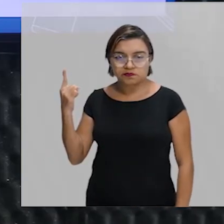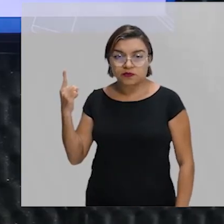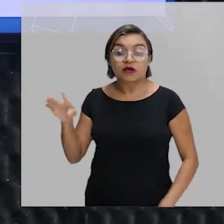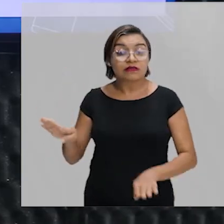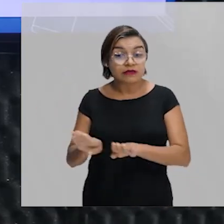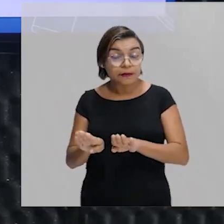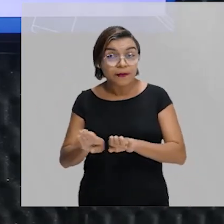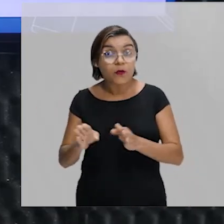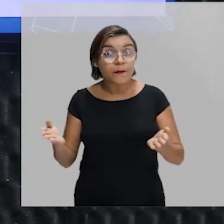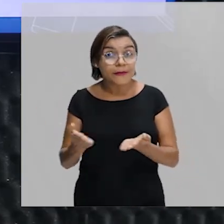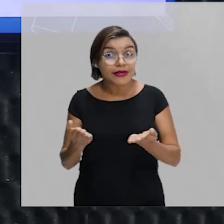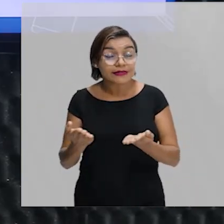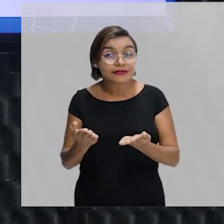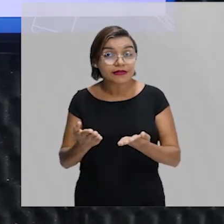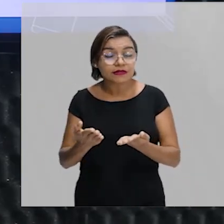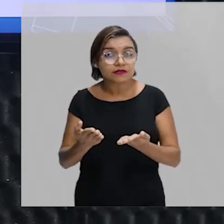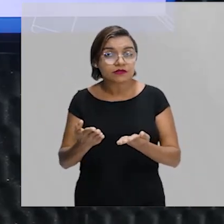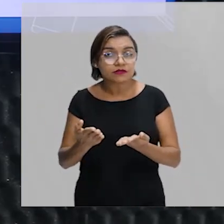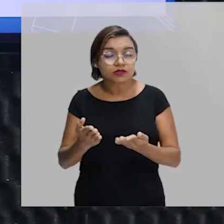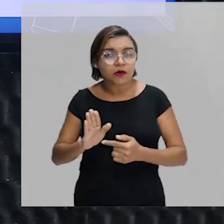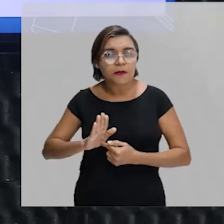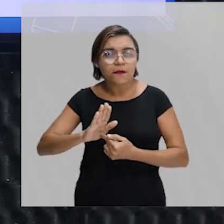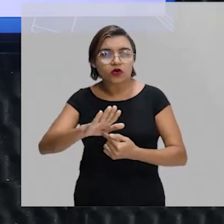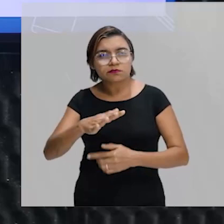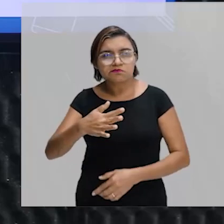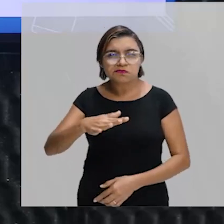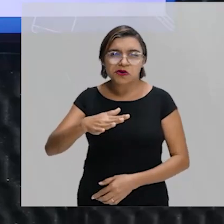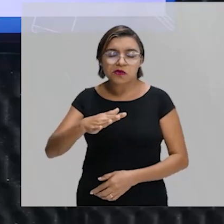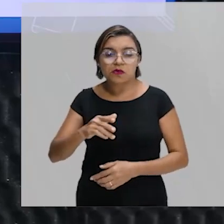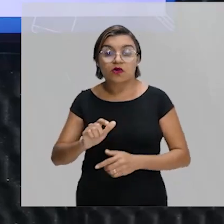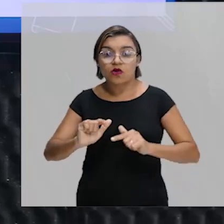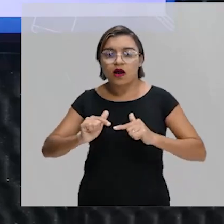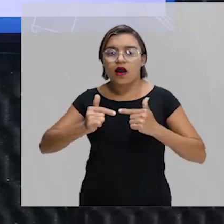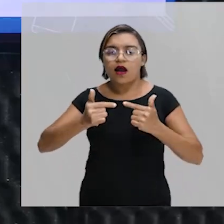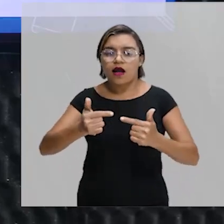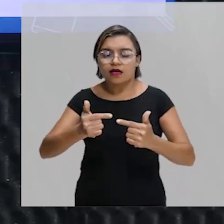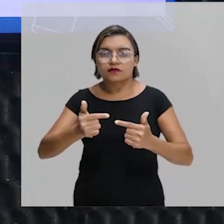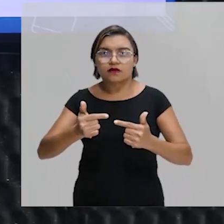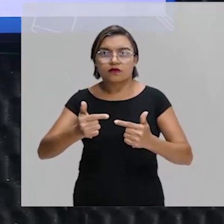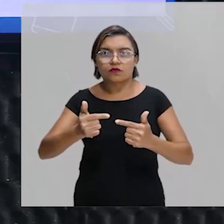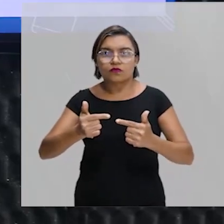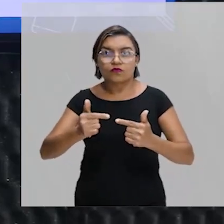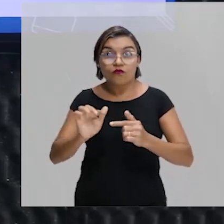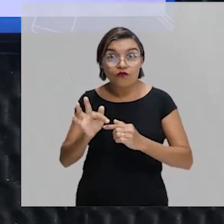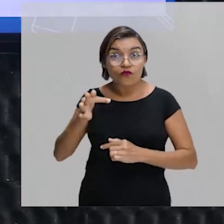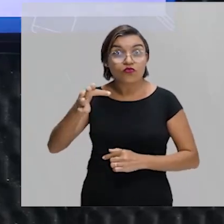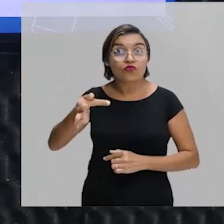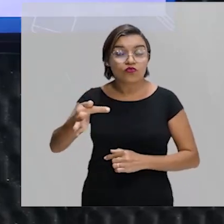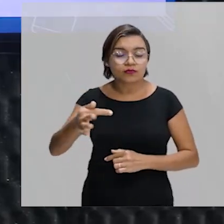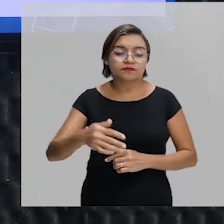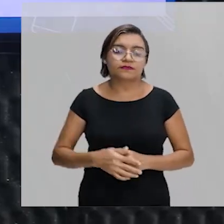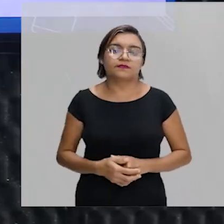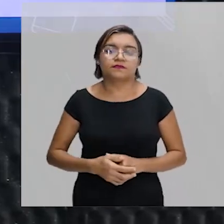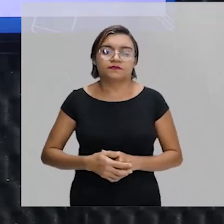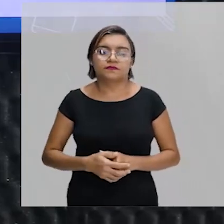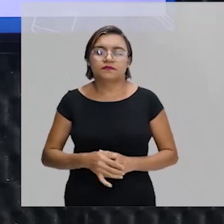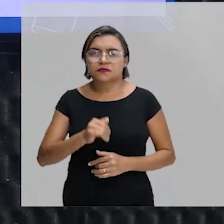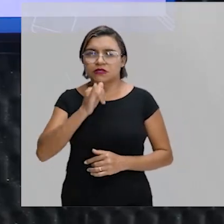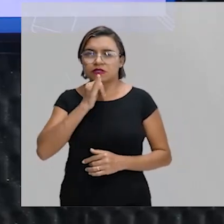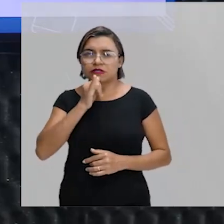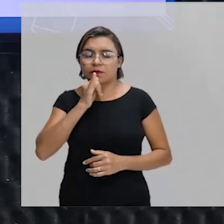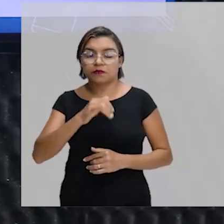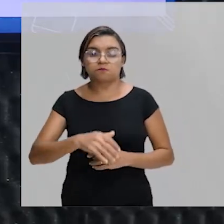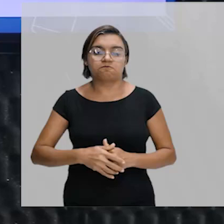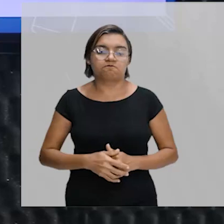em que o presente do subjuntivo vai indicar uma ação que ocorre no futuro. Vamos ver como é que isso fica